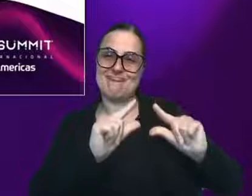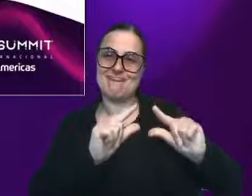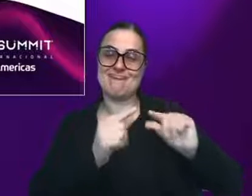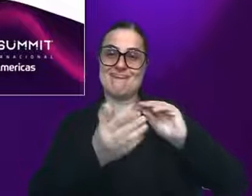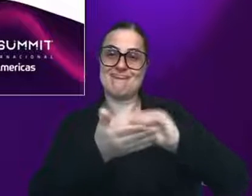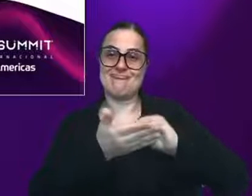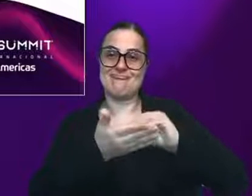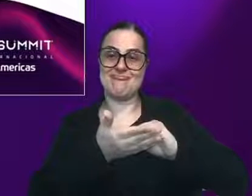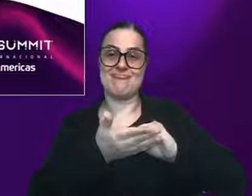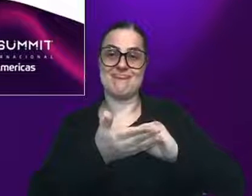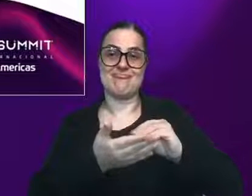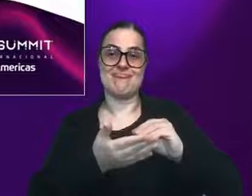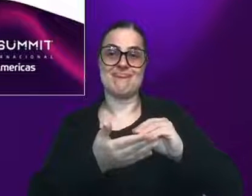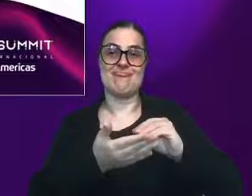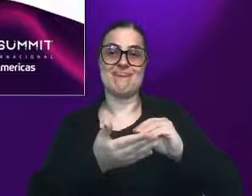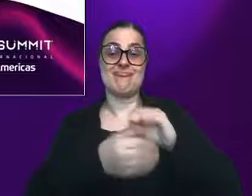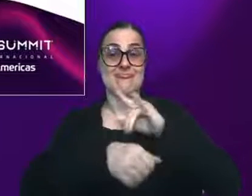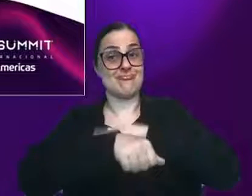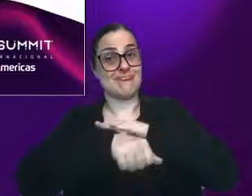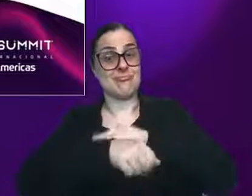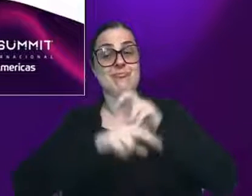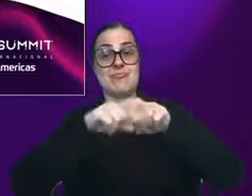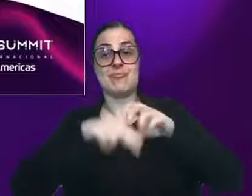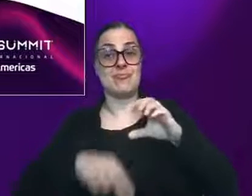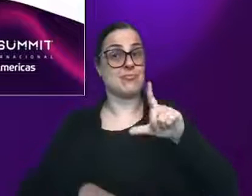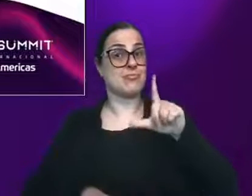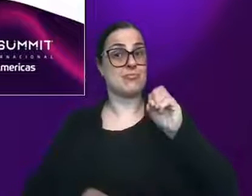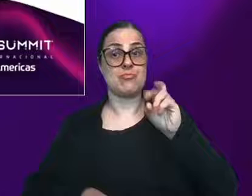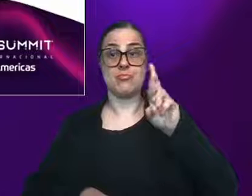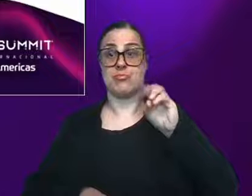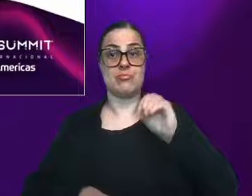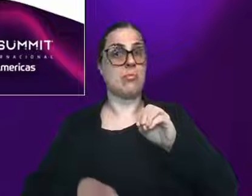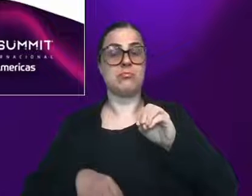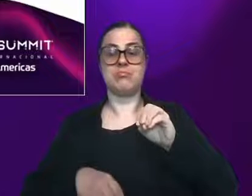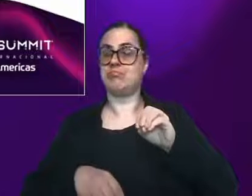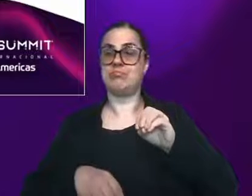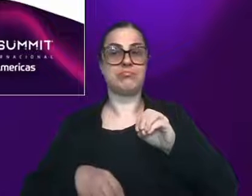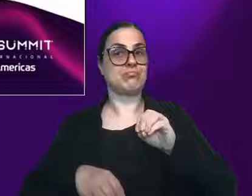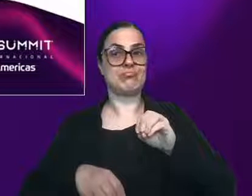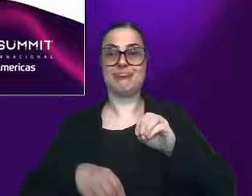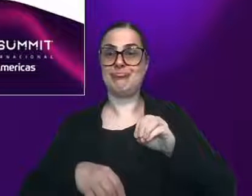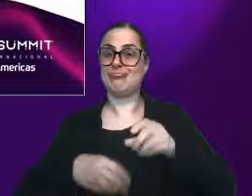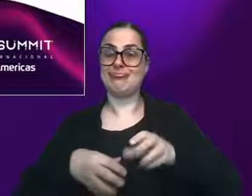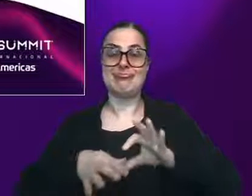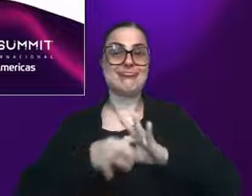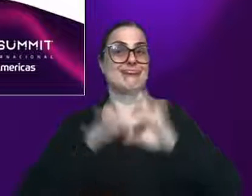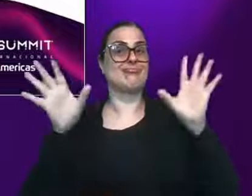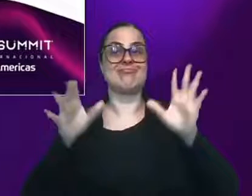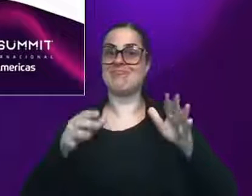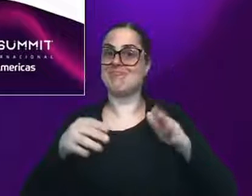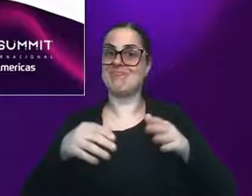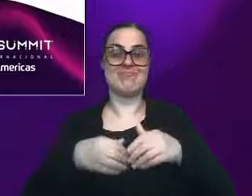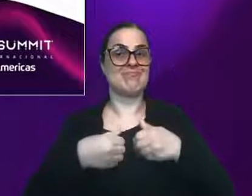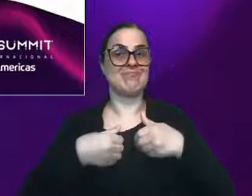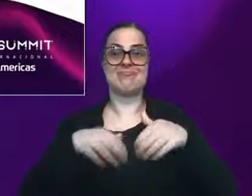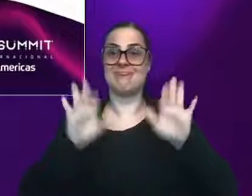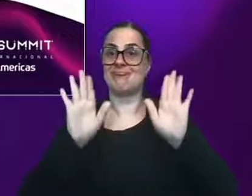cloro, e a hipoalbuminemia, aumentando o cloro livre. Todos esses mecanismos